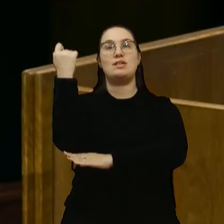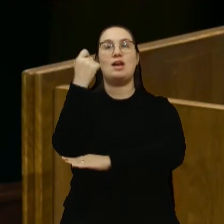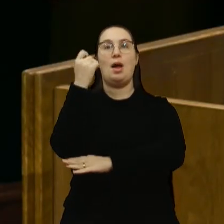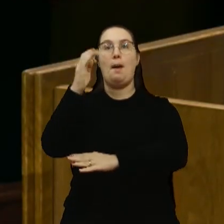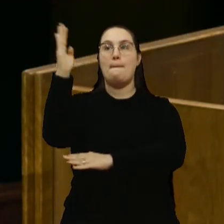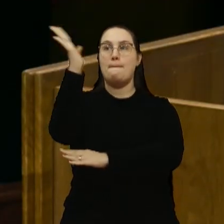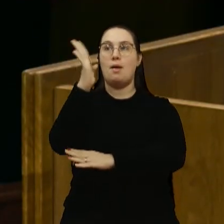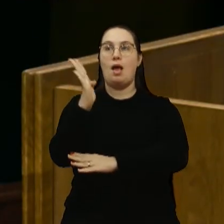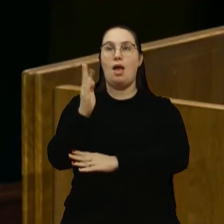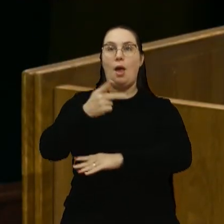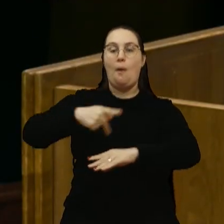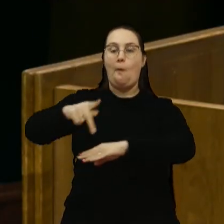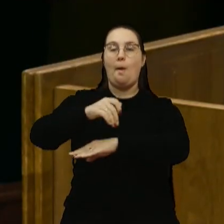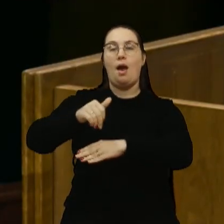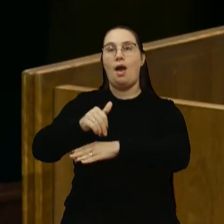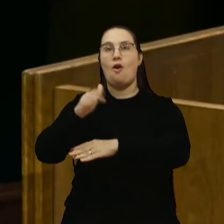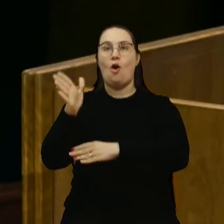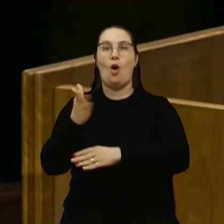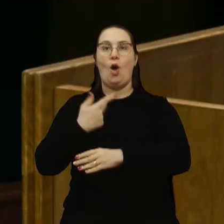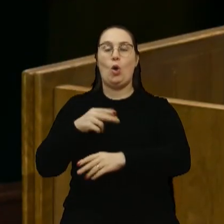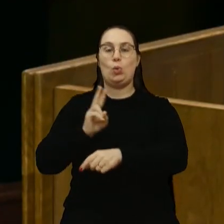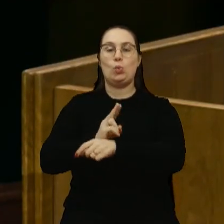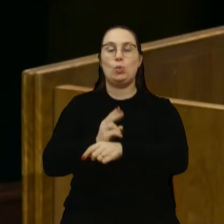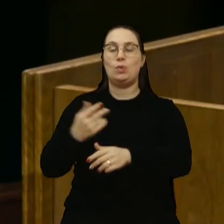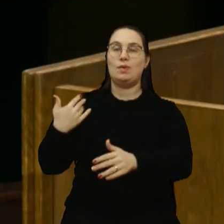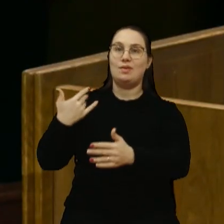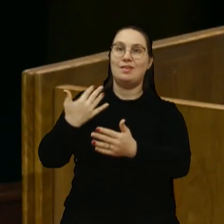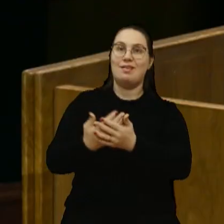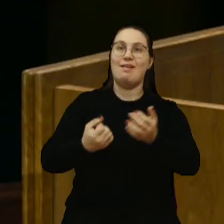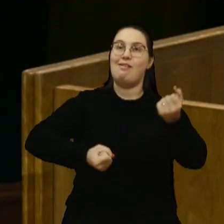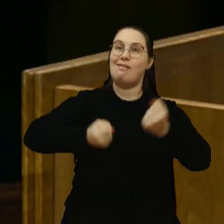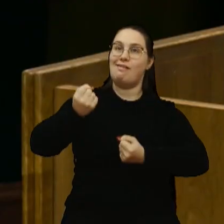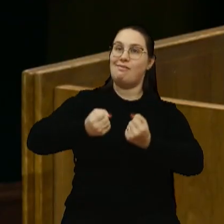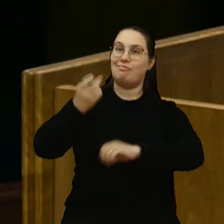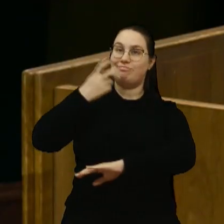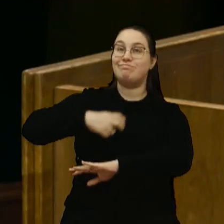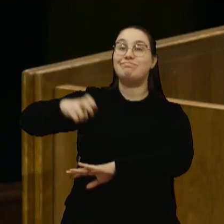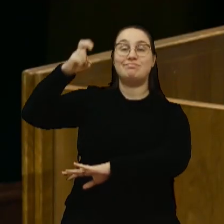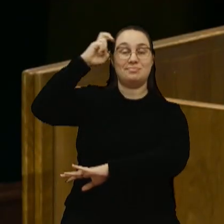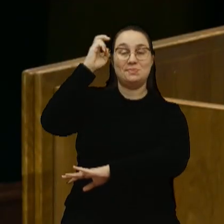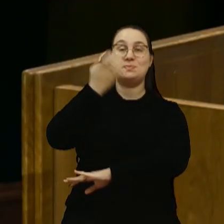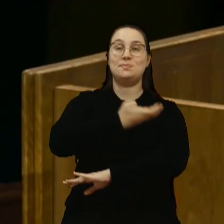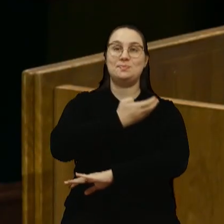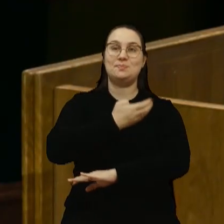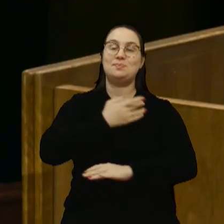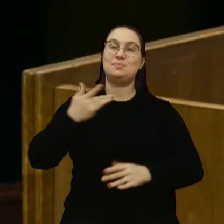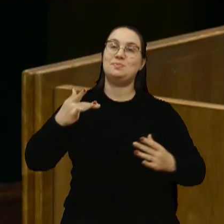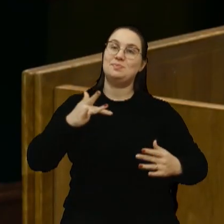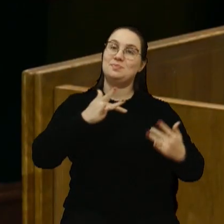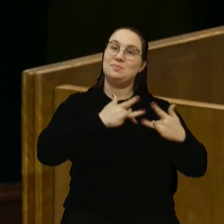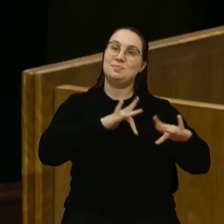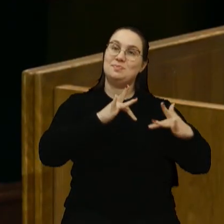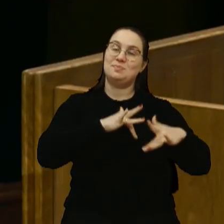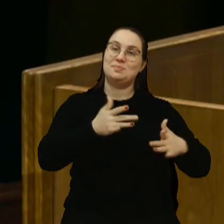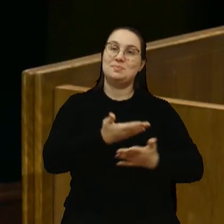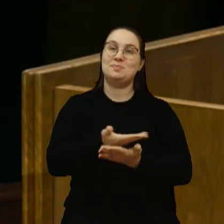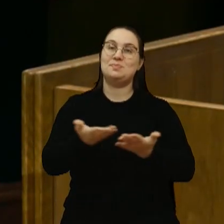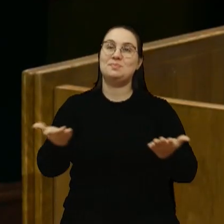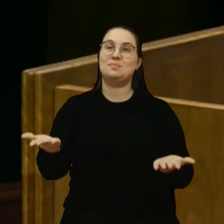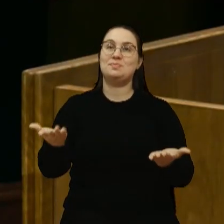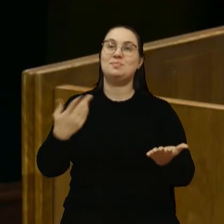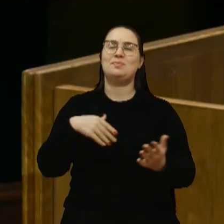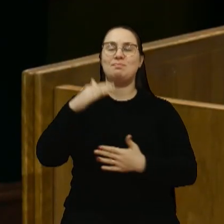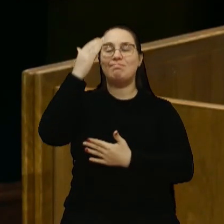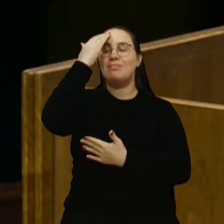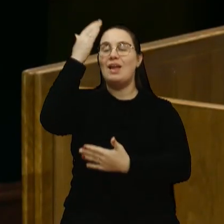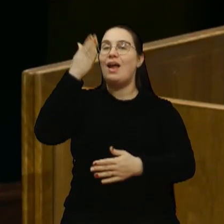dele, preservando a nossa história e fazendo do antigo mobilismo um instrumento de cultura, amizade e solidariedade. Muito obrigada a